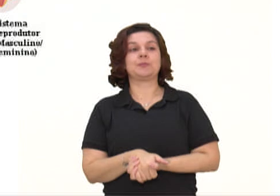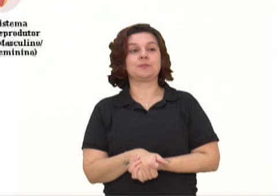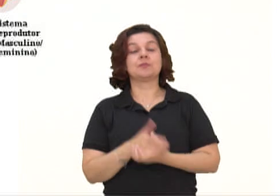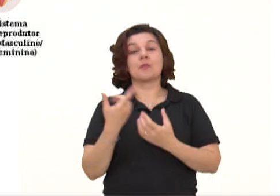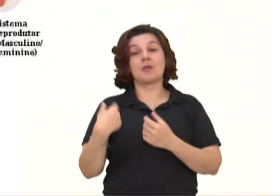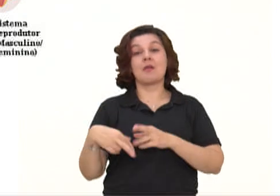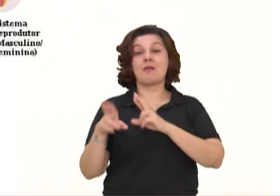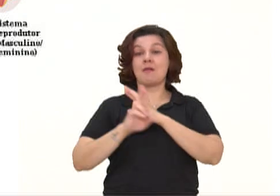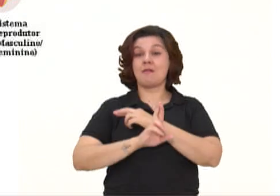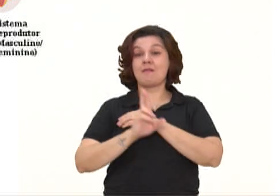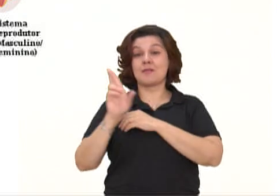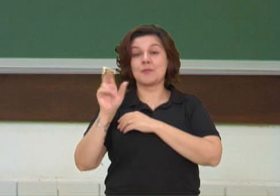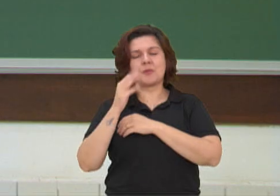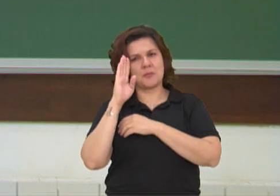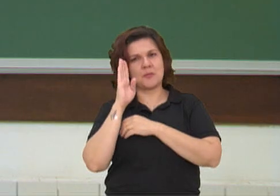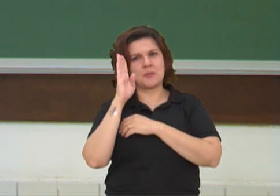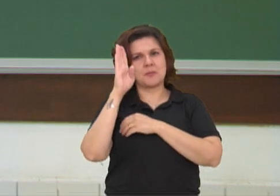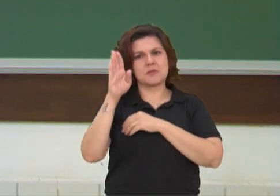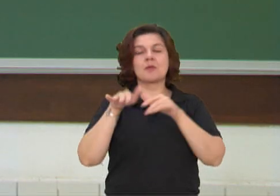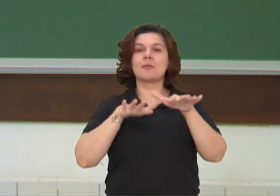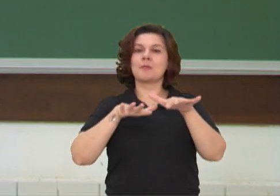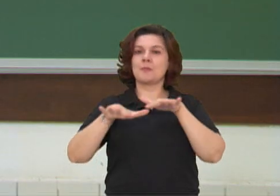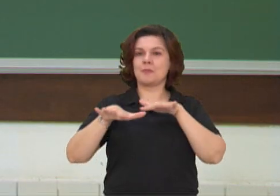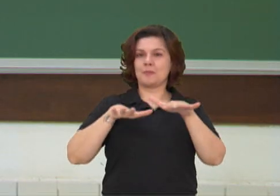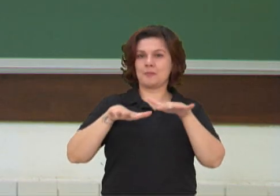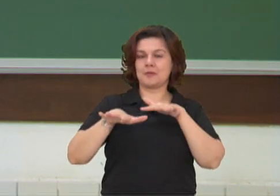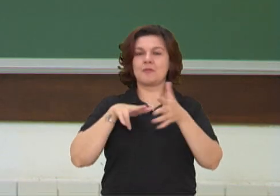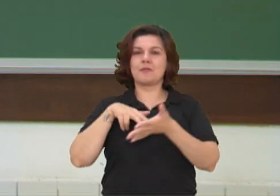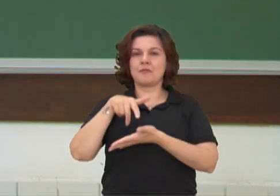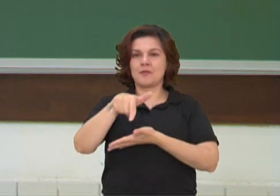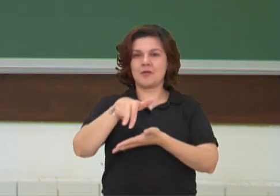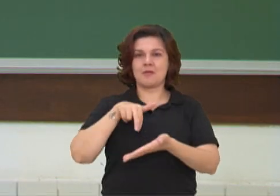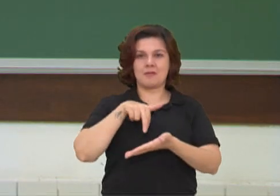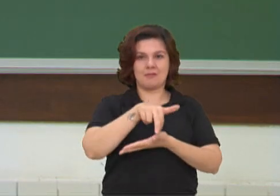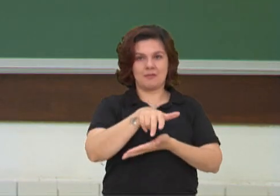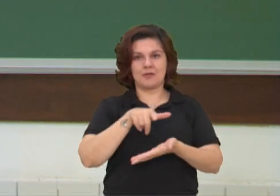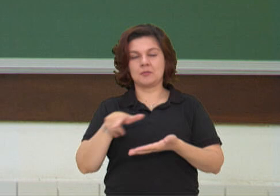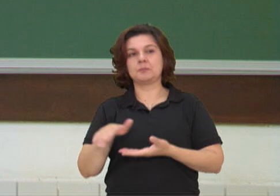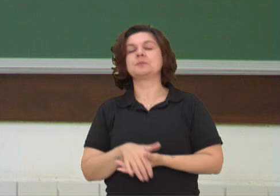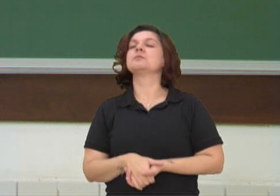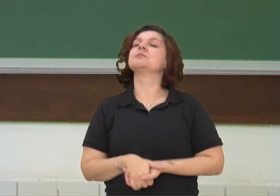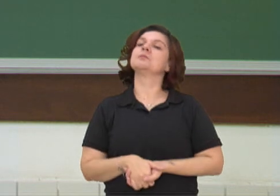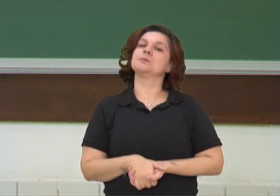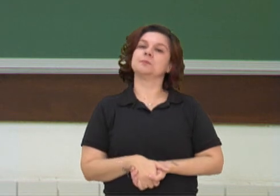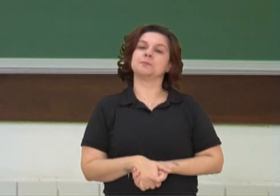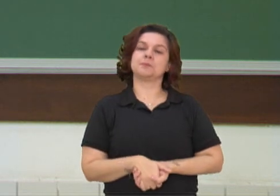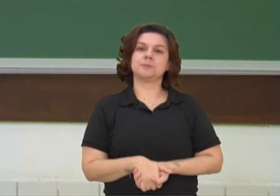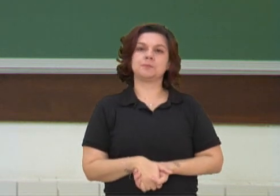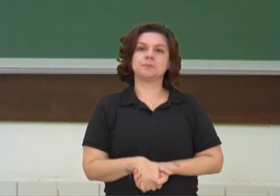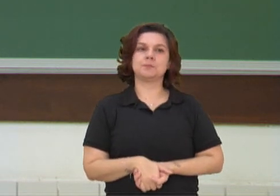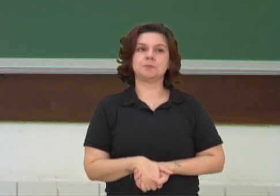são responsáveis, assim, principalmente ali pela nossa locomoção e também ali alguns movimentos.